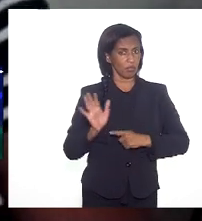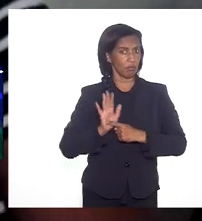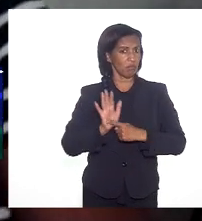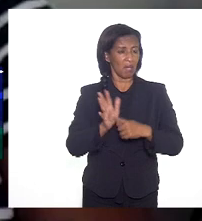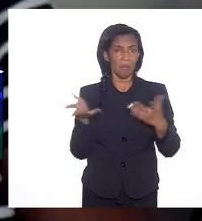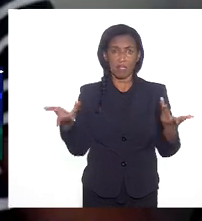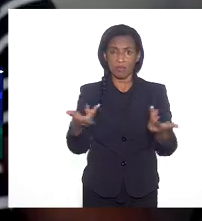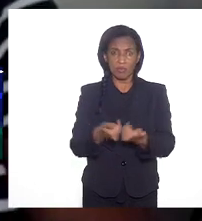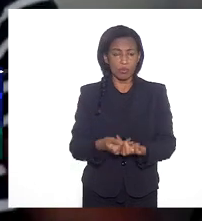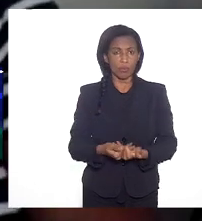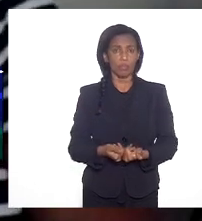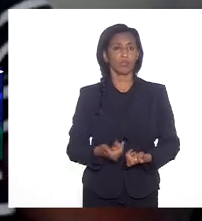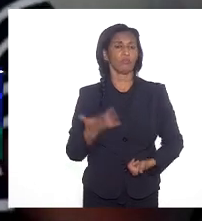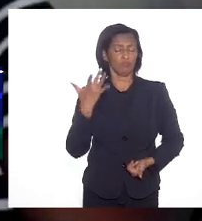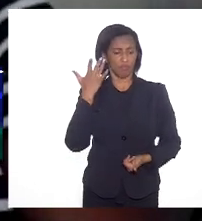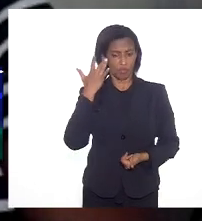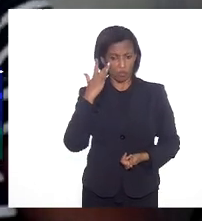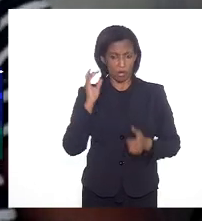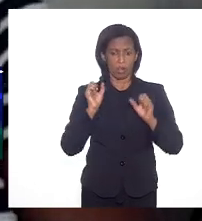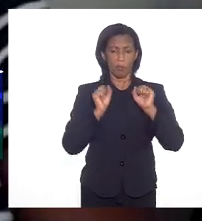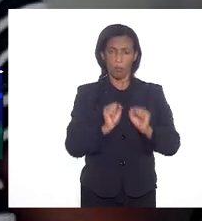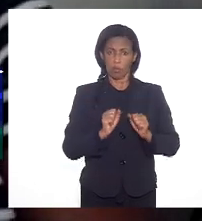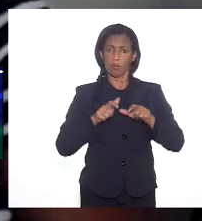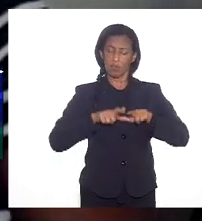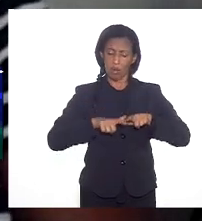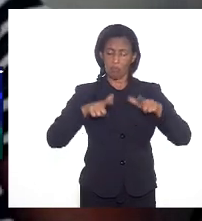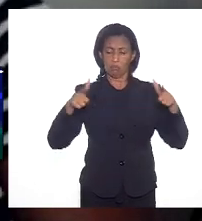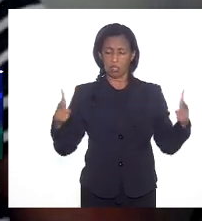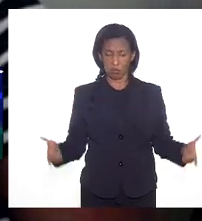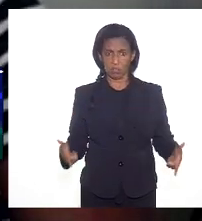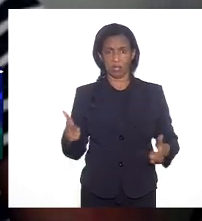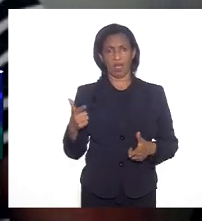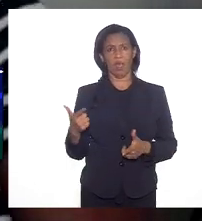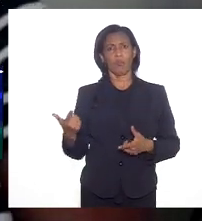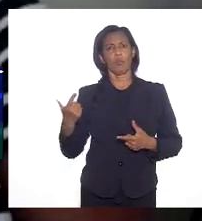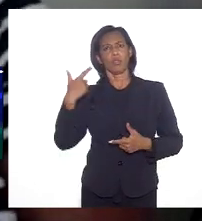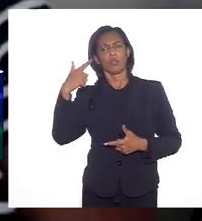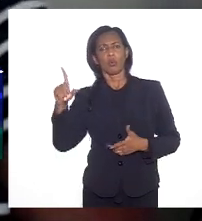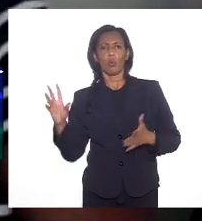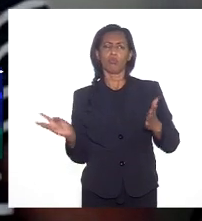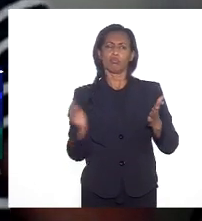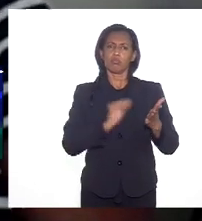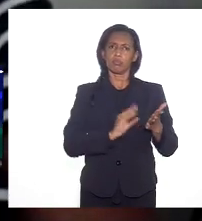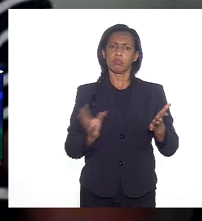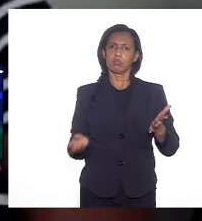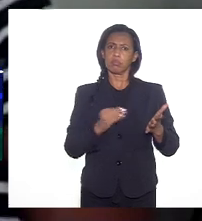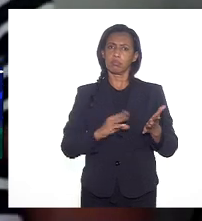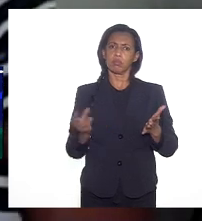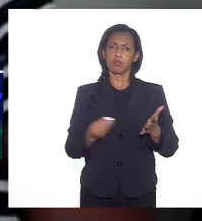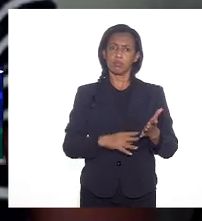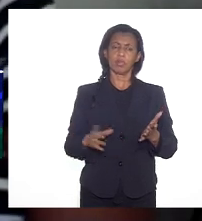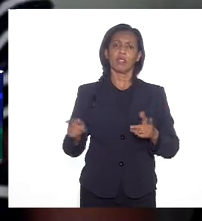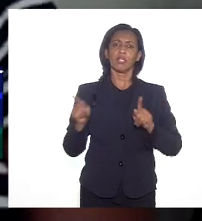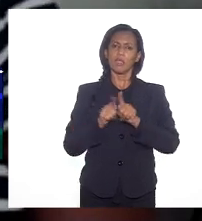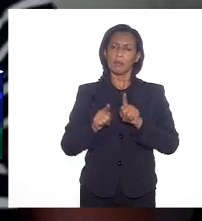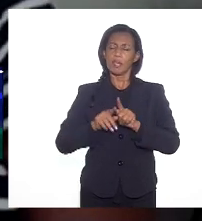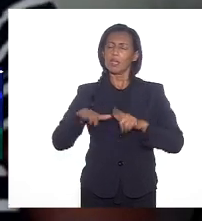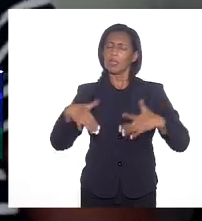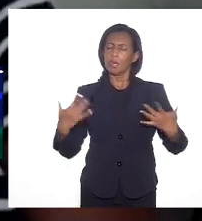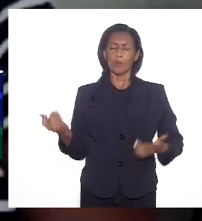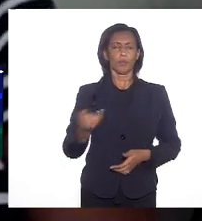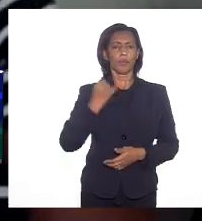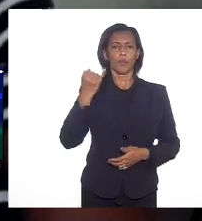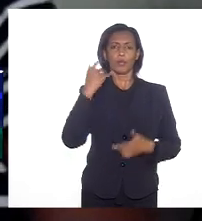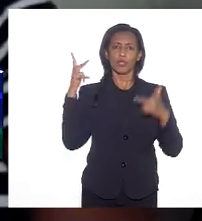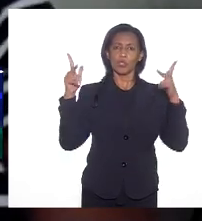é excelente, acho que nós podemos depois até aprimorar apresentando outras matérias, outras funções também tão importantes